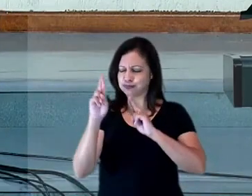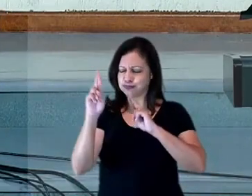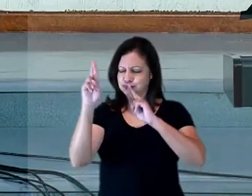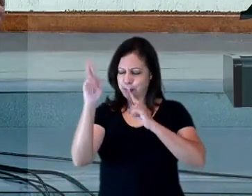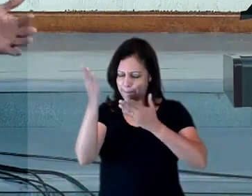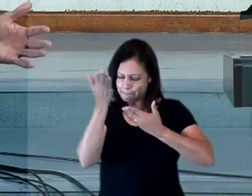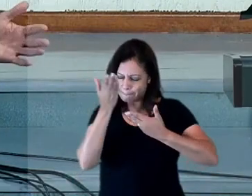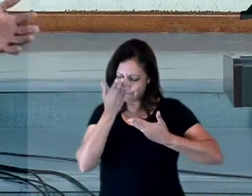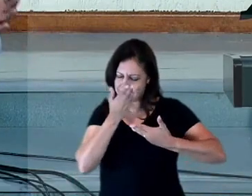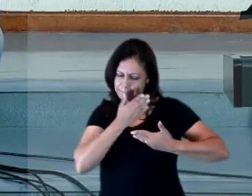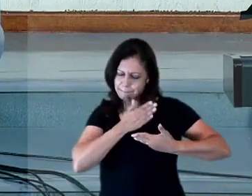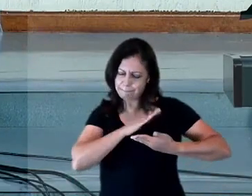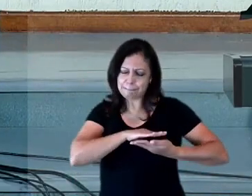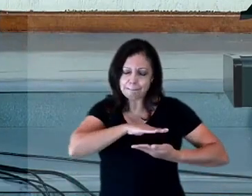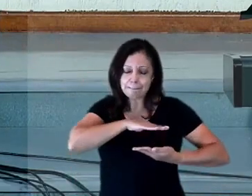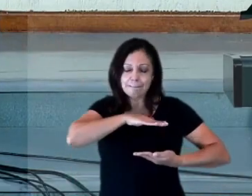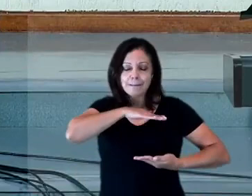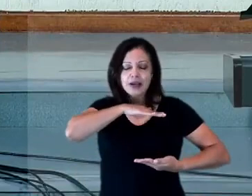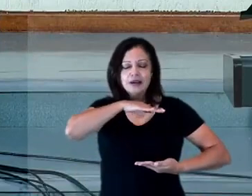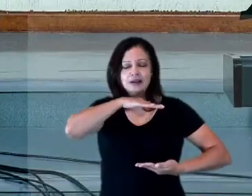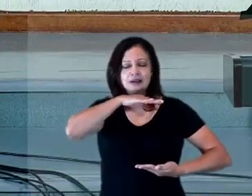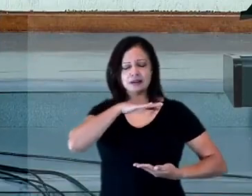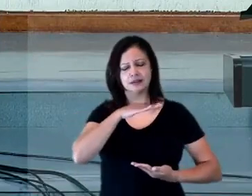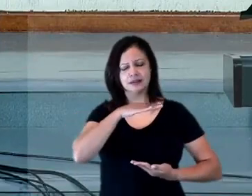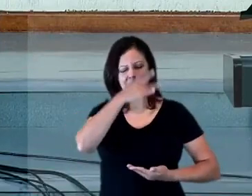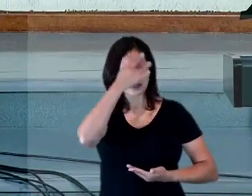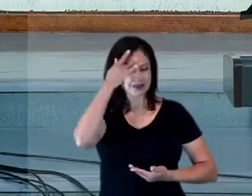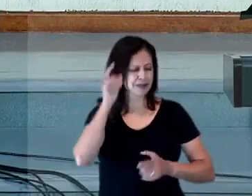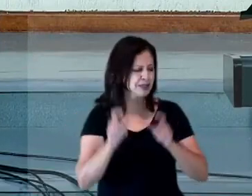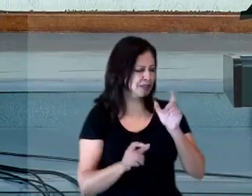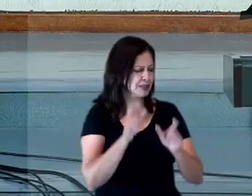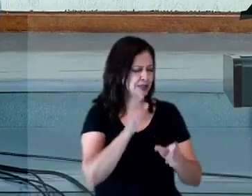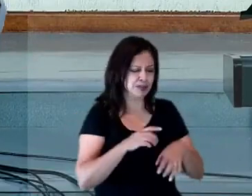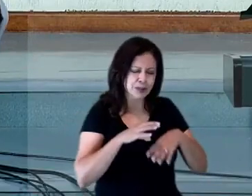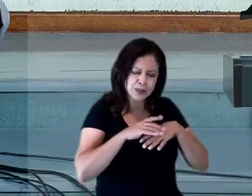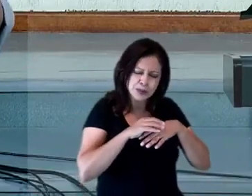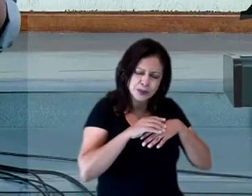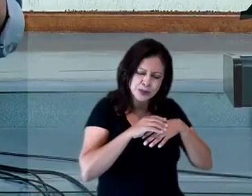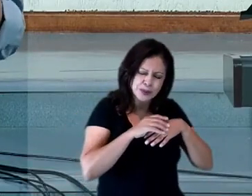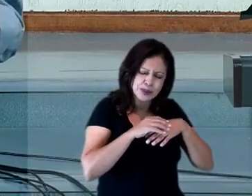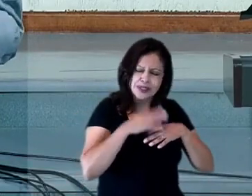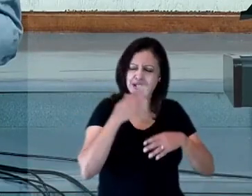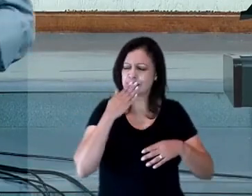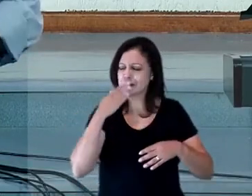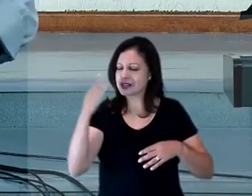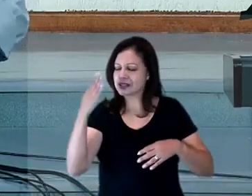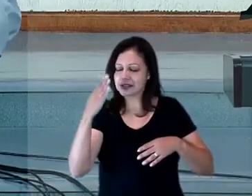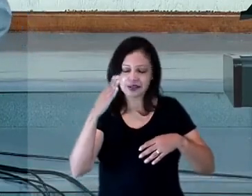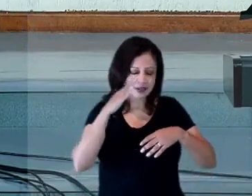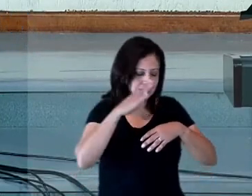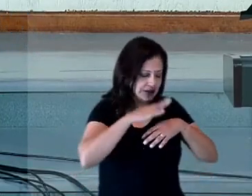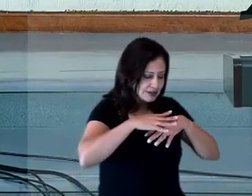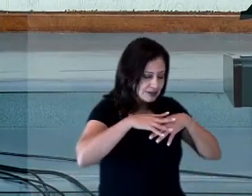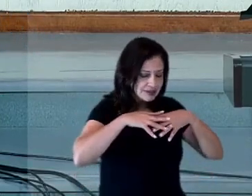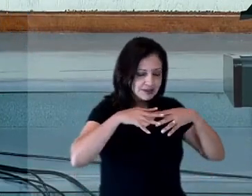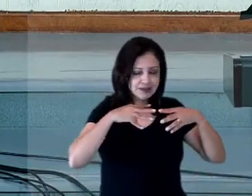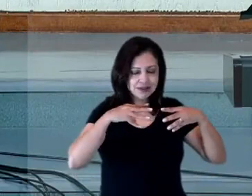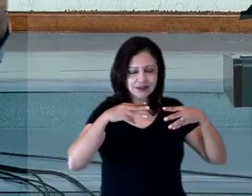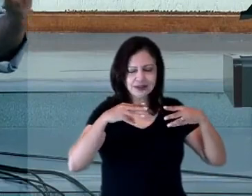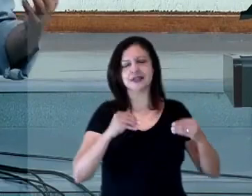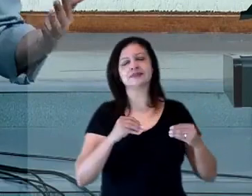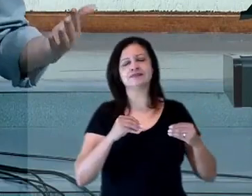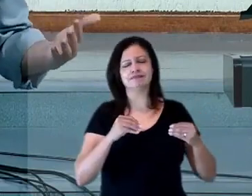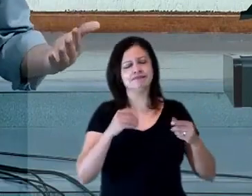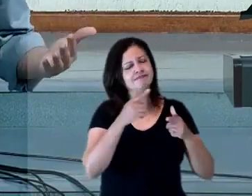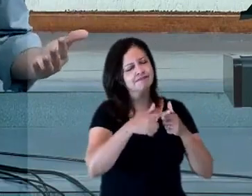os abençoe. Aqueles que estão enfrentando desafios na área da saúde, ó Pai, que tenham a sua saúde plenamente restabelecida. Aqueles que estão enfrentando, Senhor,